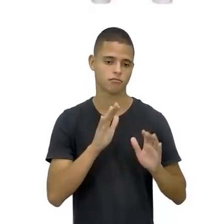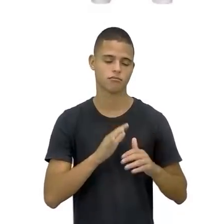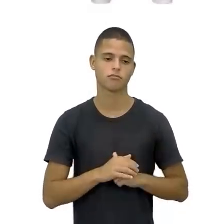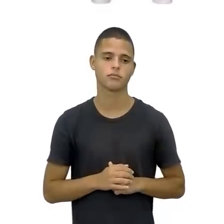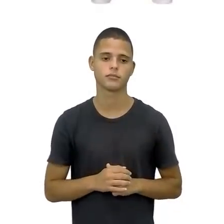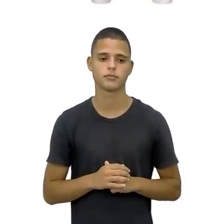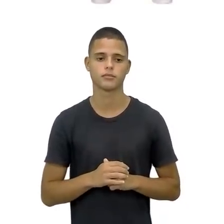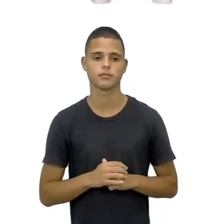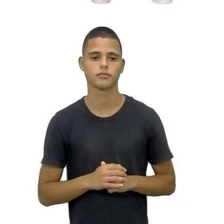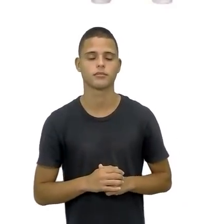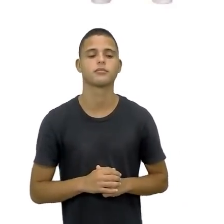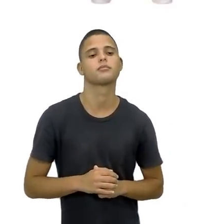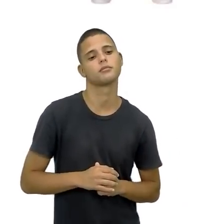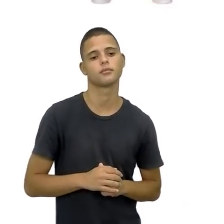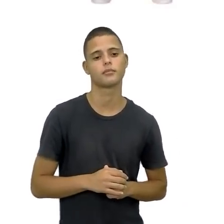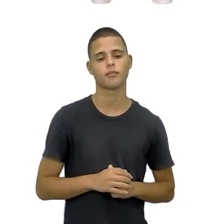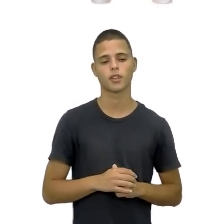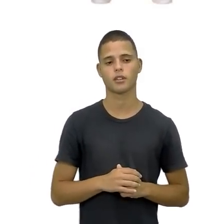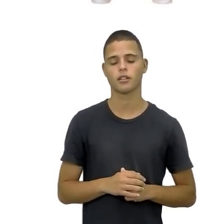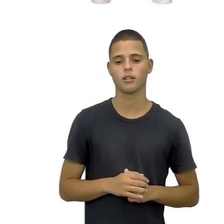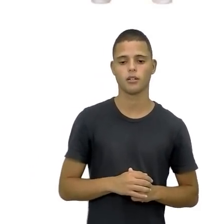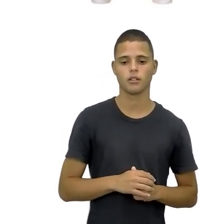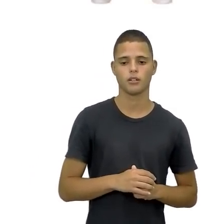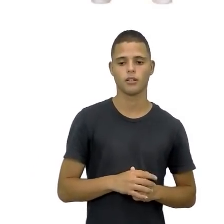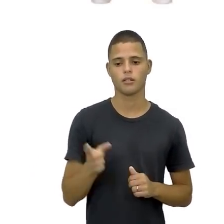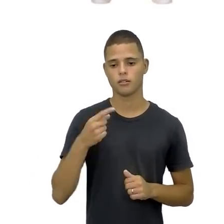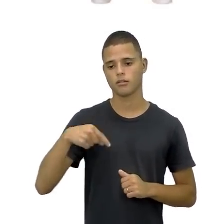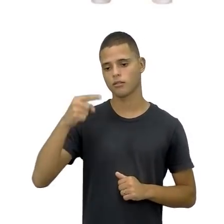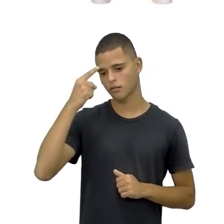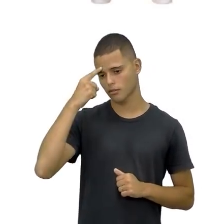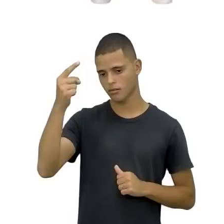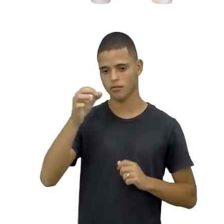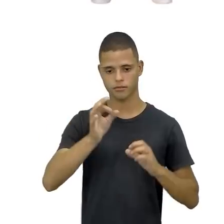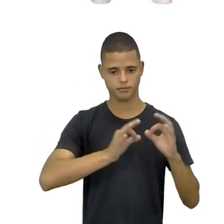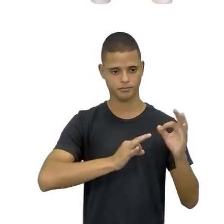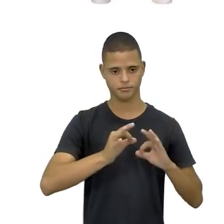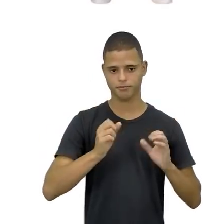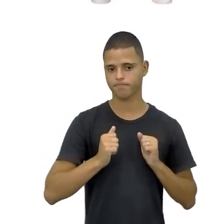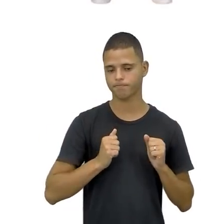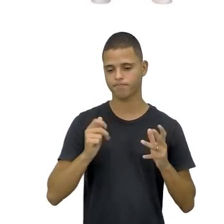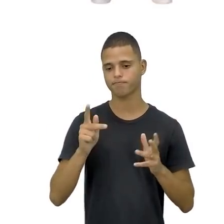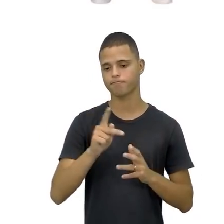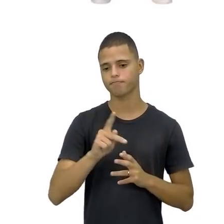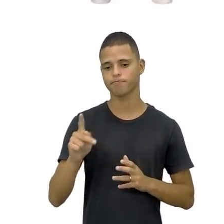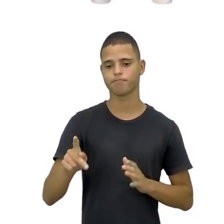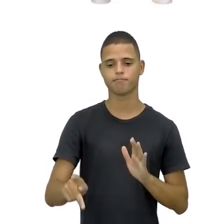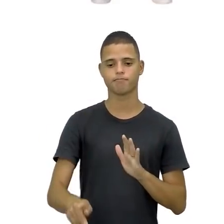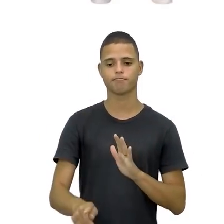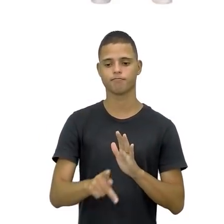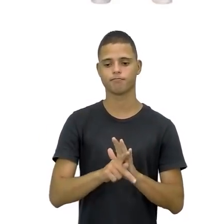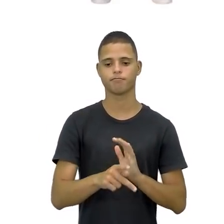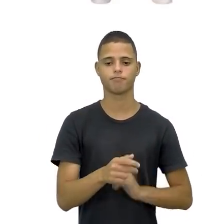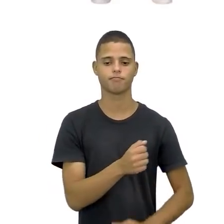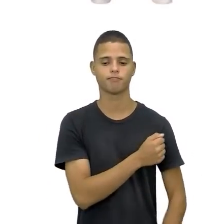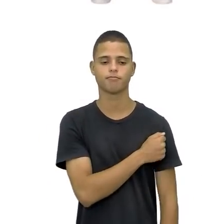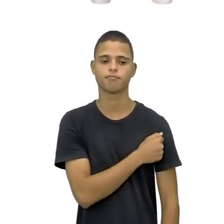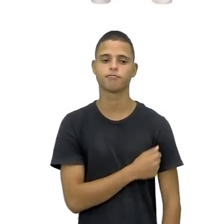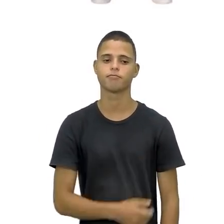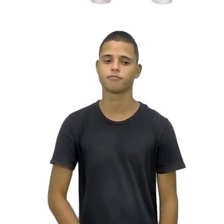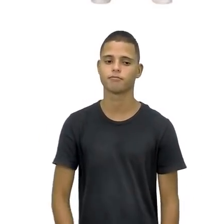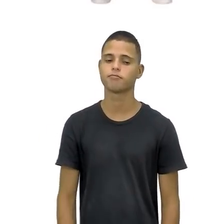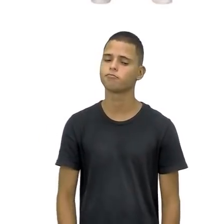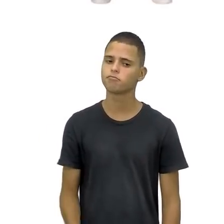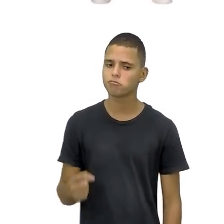nós pensamos no terceiro passo, nós estamos pensando no planejamento de ações pedagógicas dos estudantes agora. Então, nós